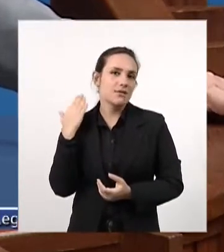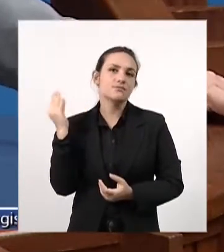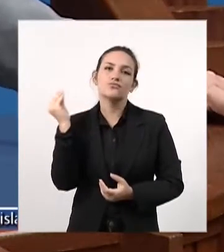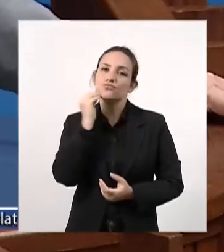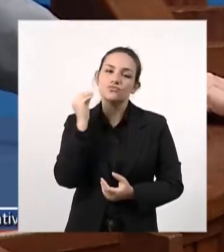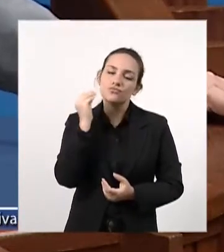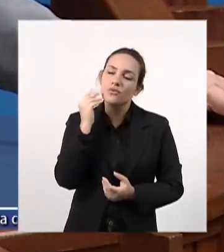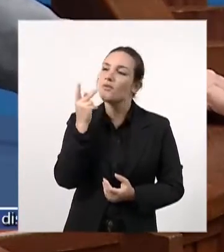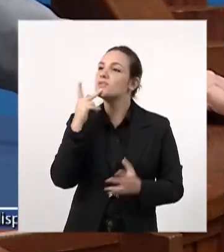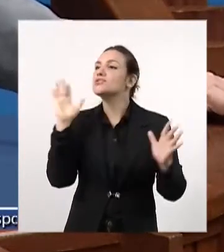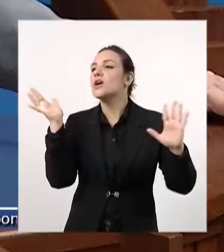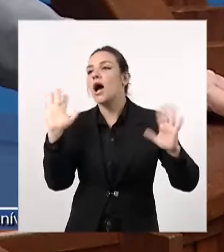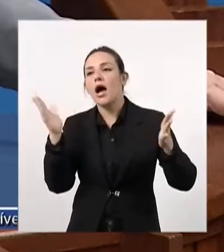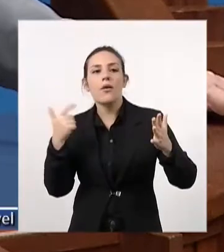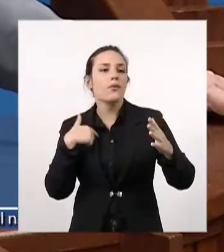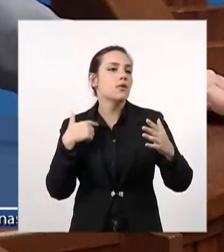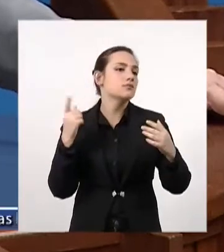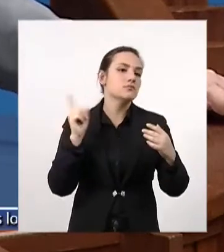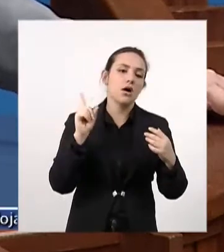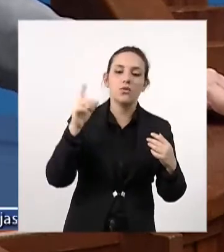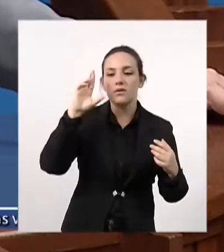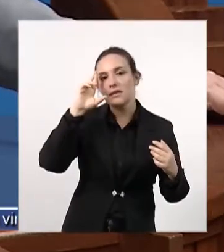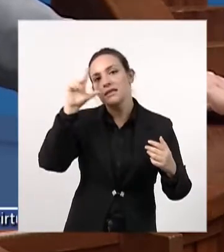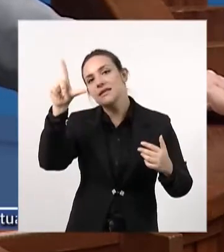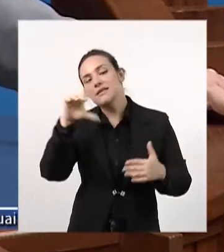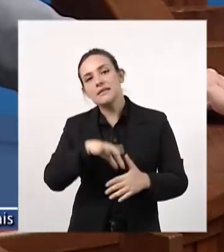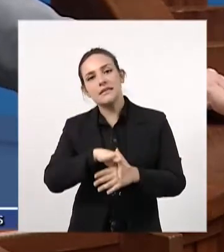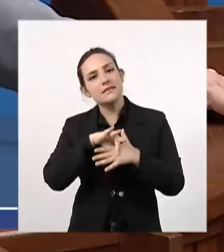da liderança do governo,